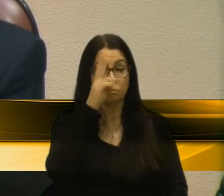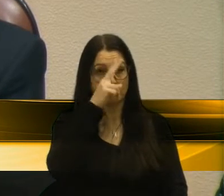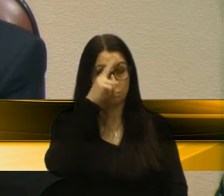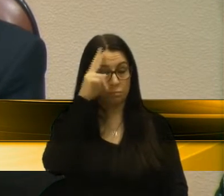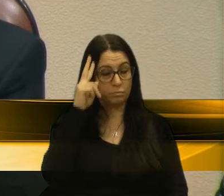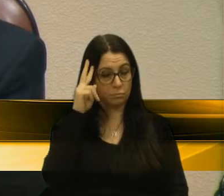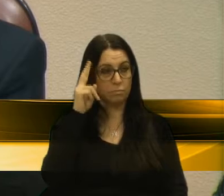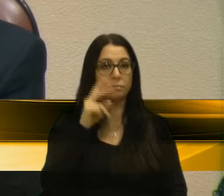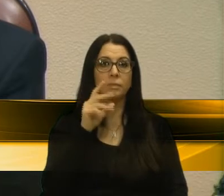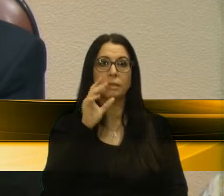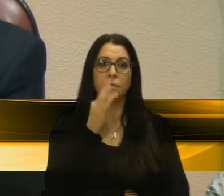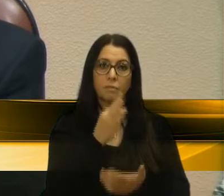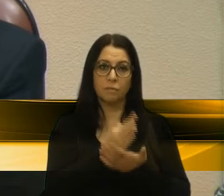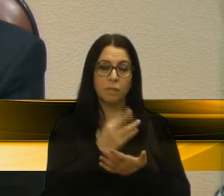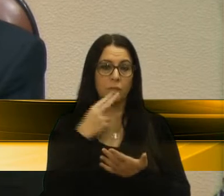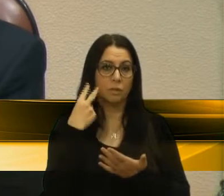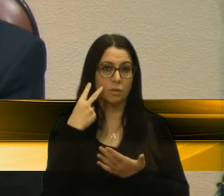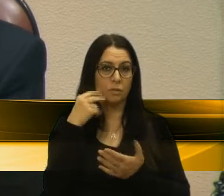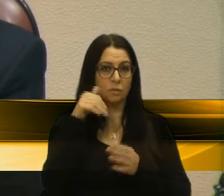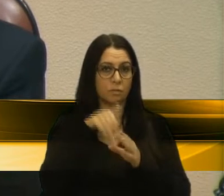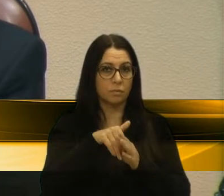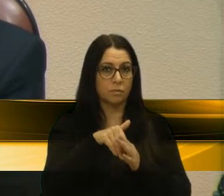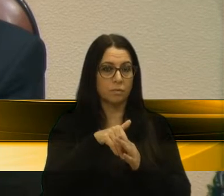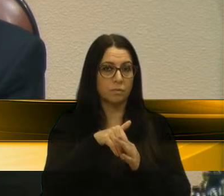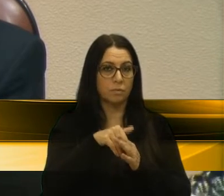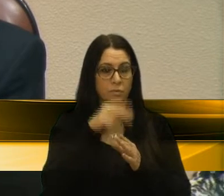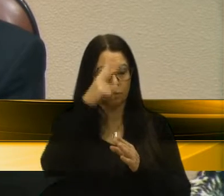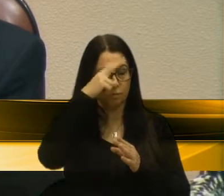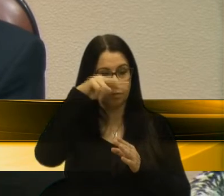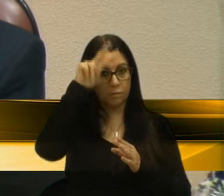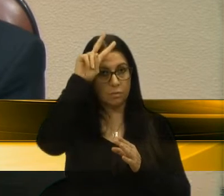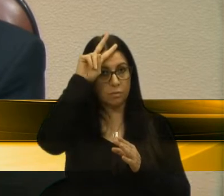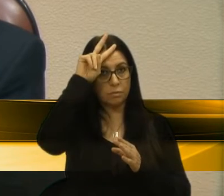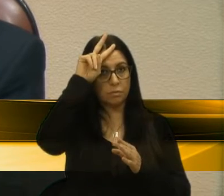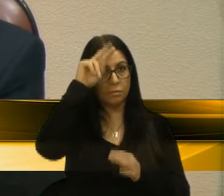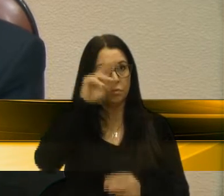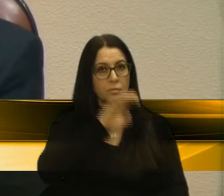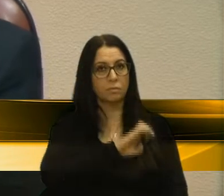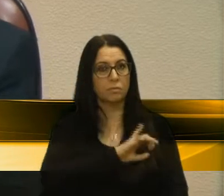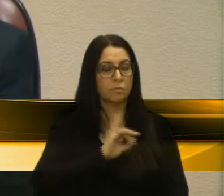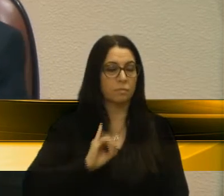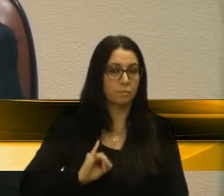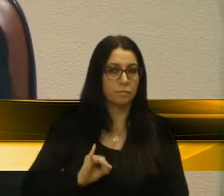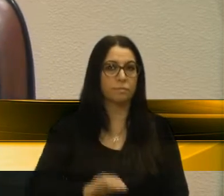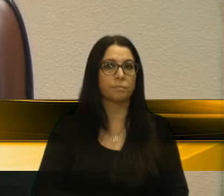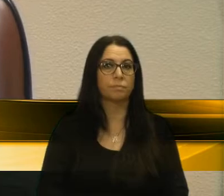Ues. Ausentes desta votação, os vereadores Edson da Rosa e Ed Carlos.